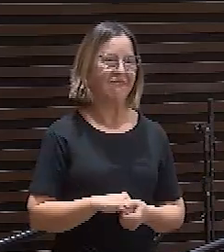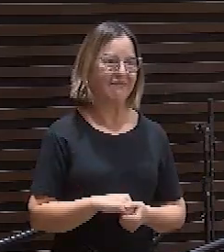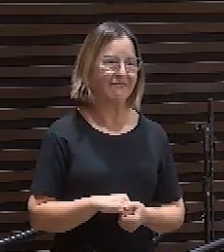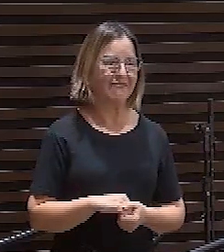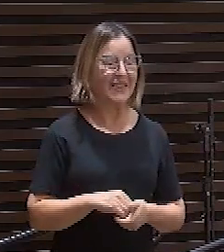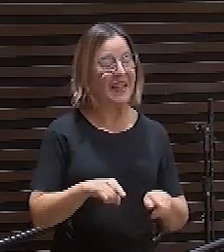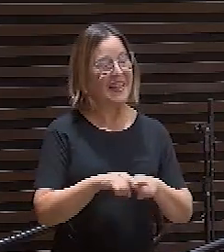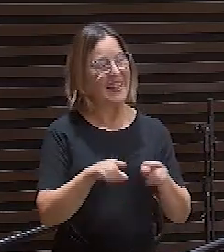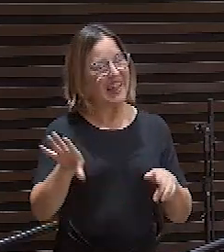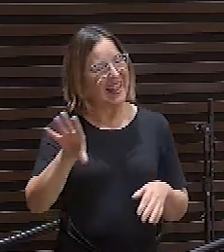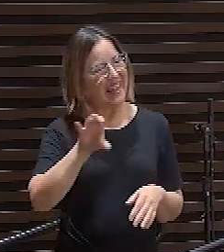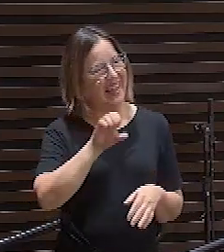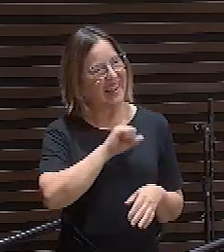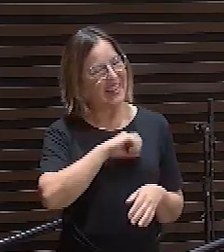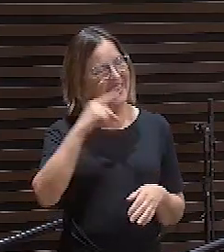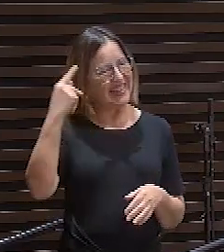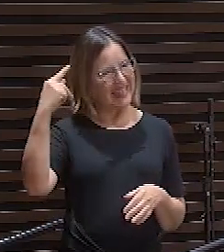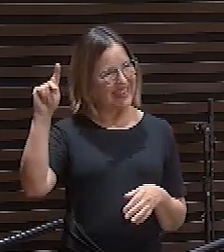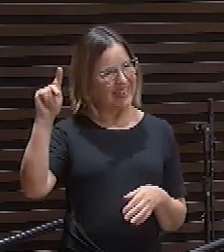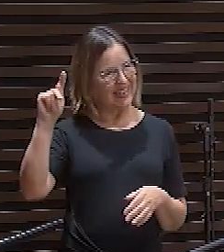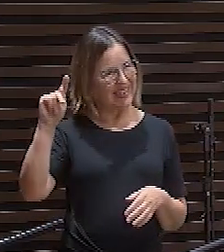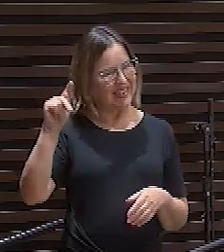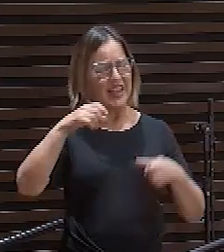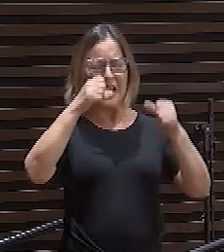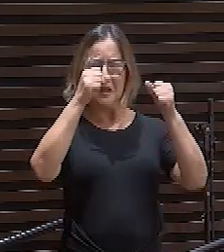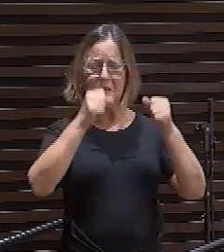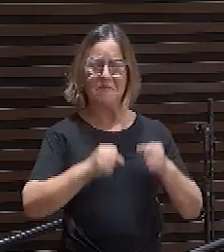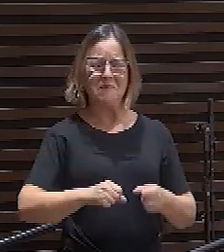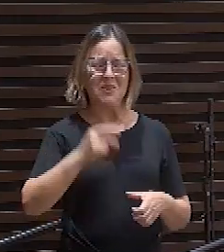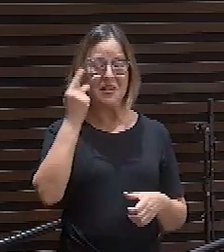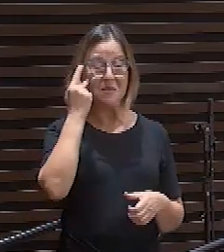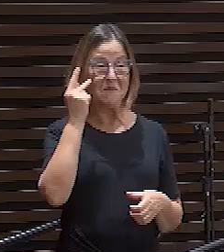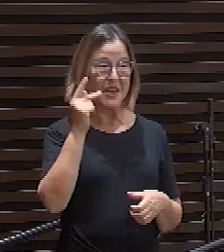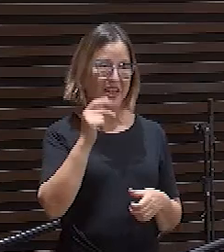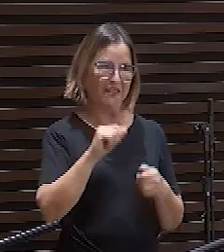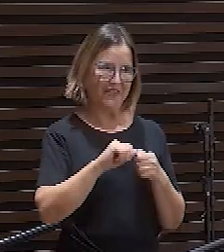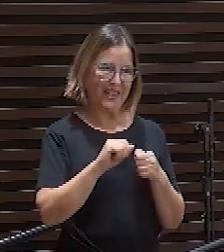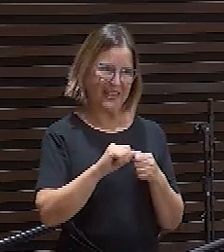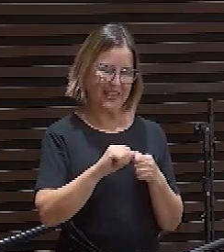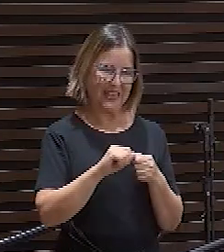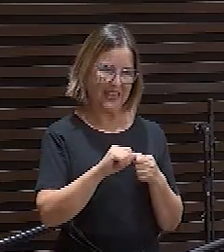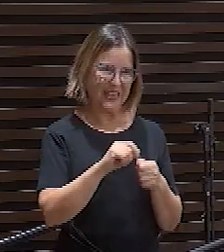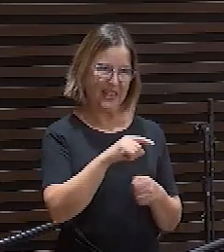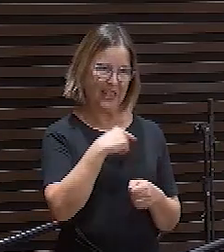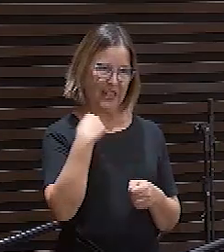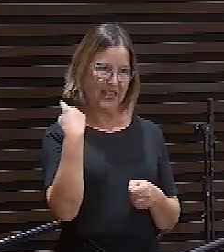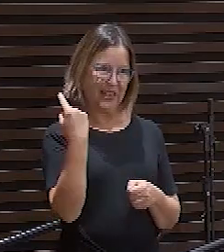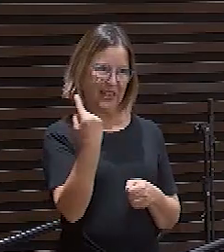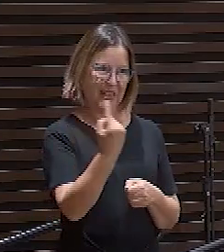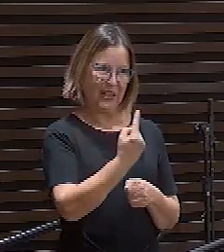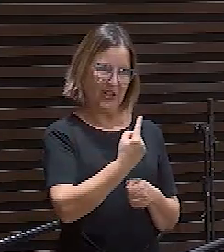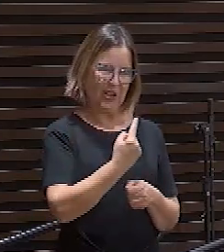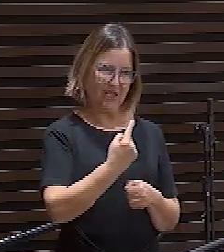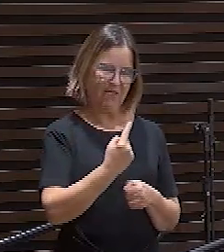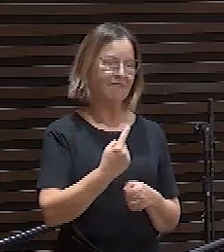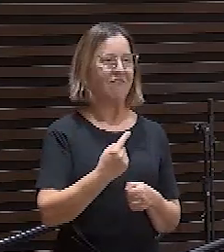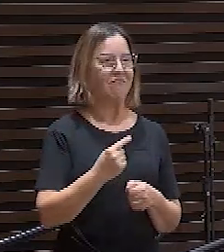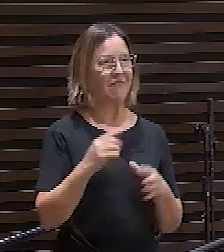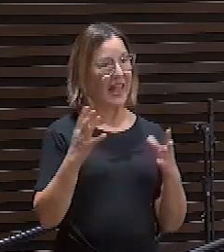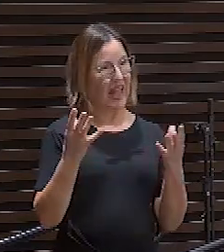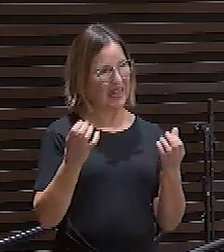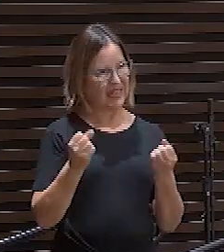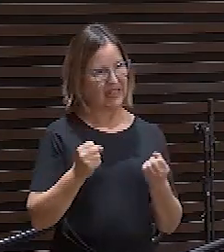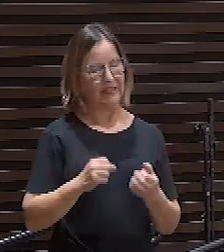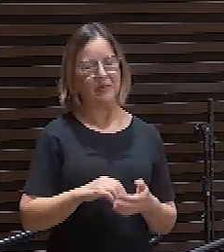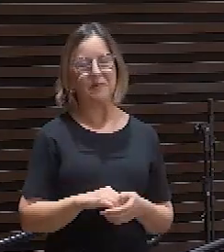Mas o amor dele é suficiente para fazer com que a gente mude, vire a chave. Então hoje, em relação a